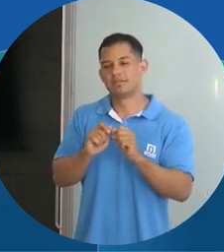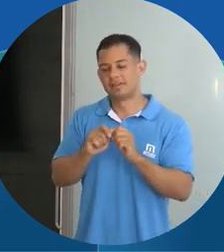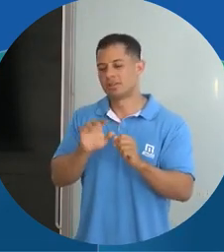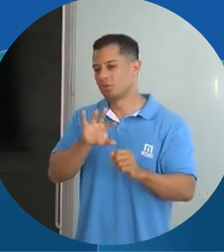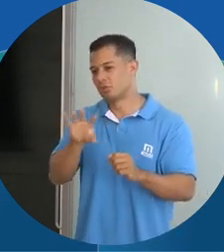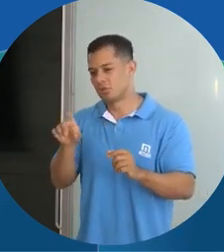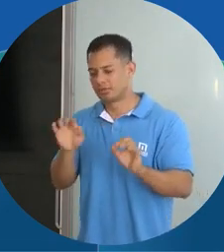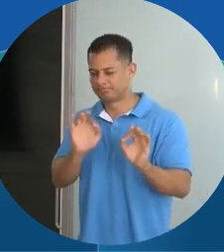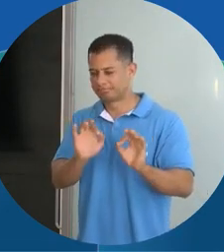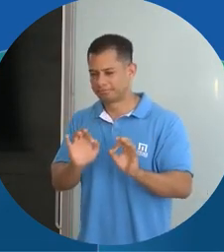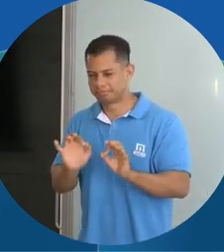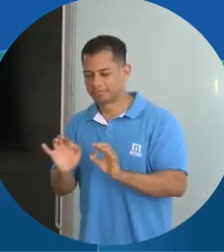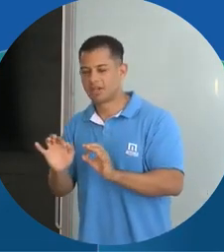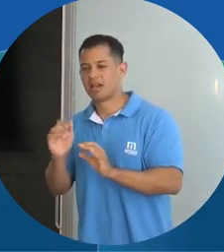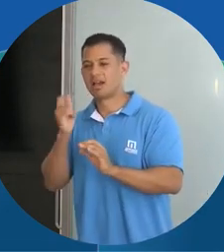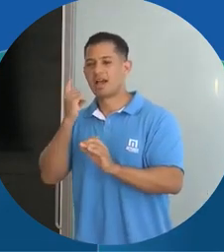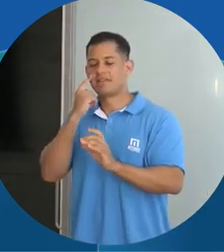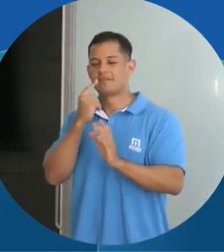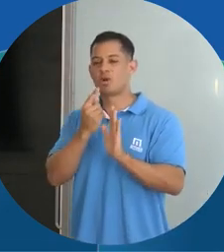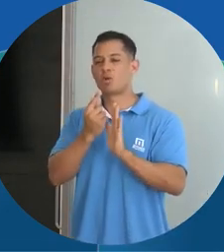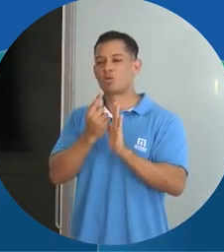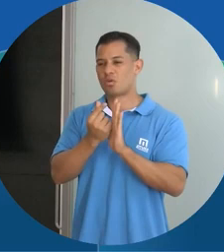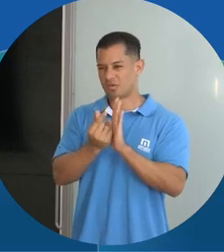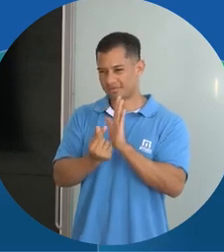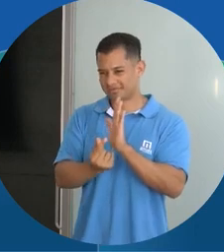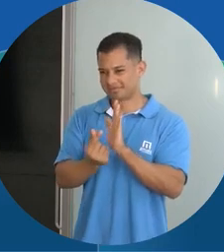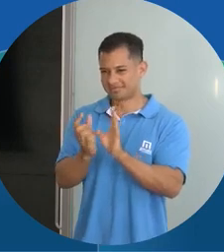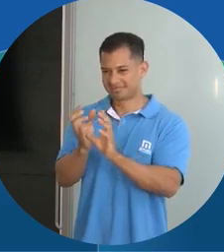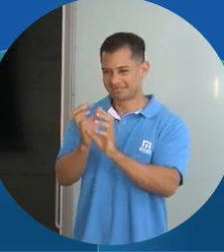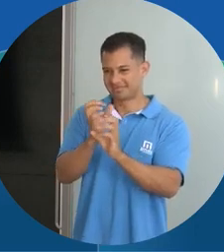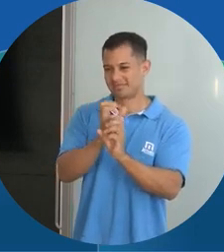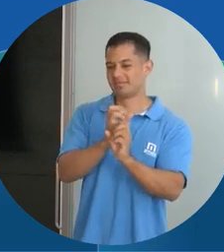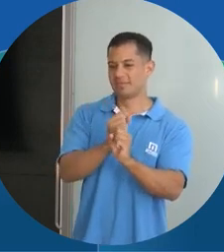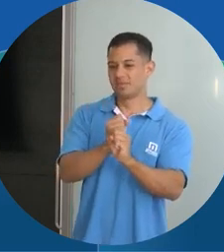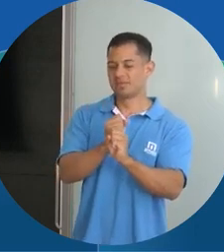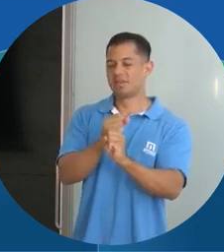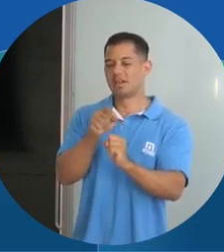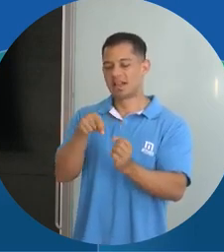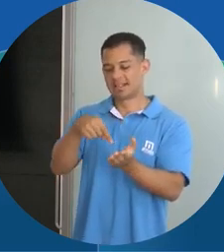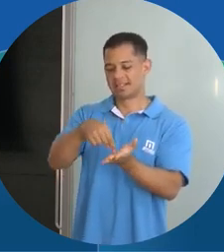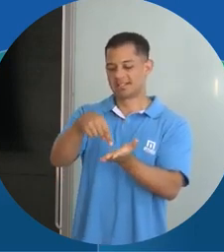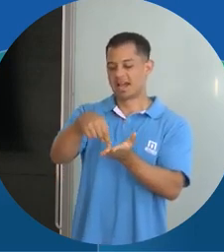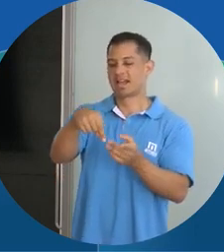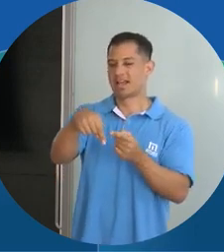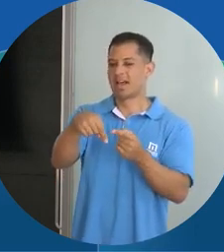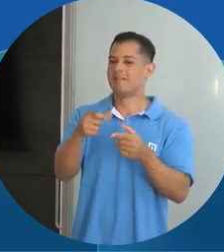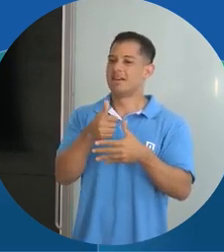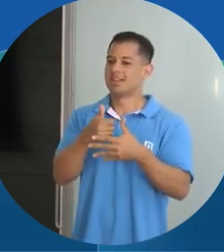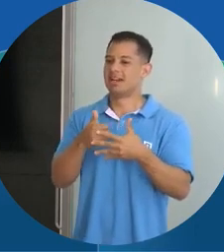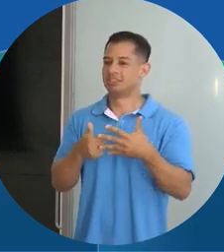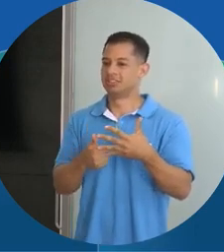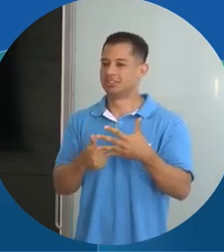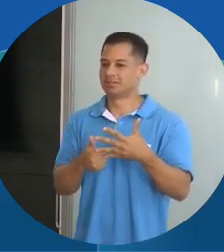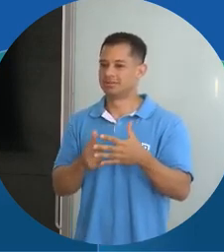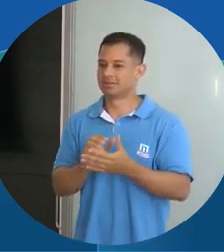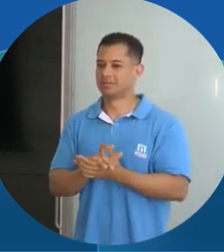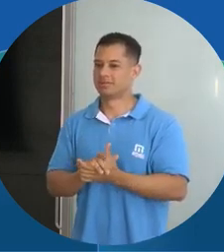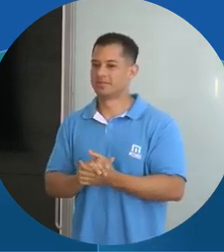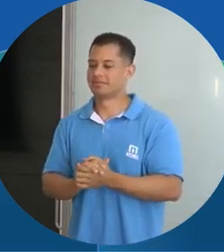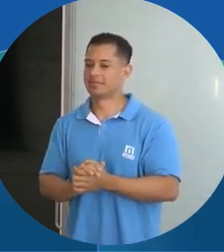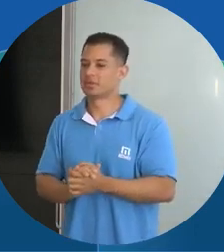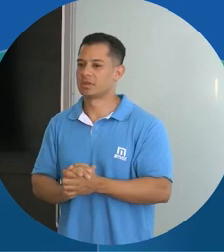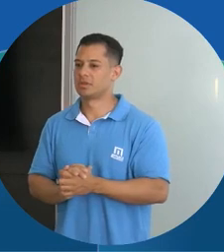consegue chegar em custos e a vantagem da estaca nessas situações. Esse é um caso que a gente